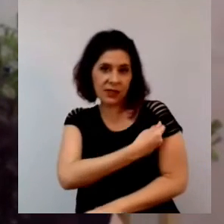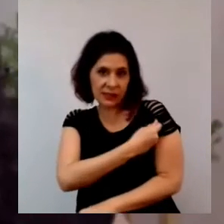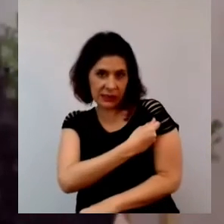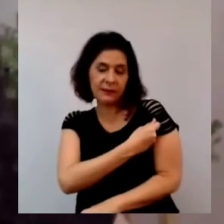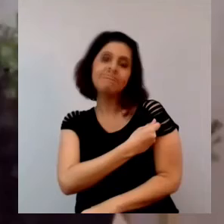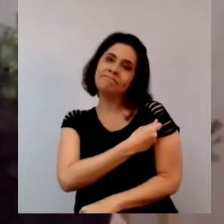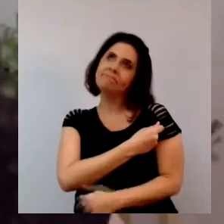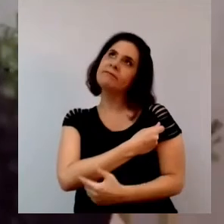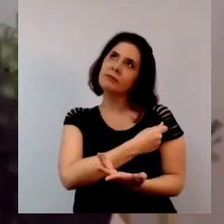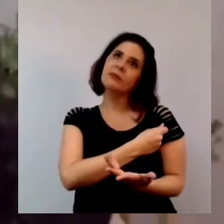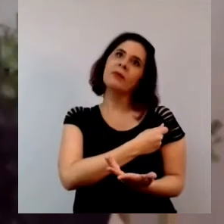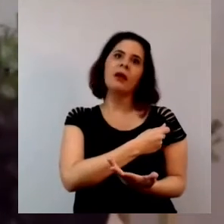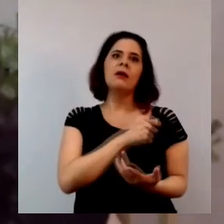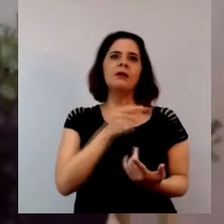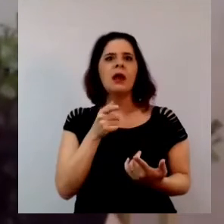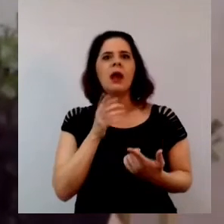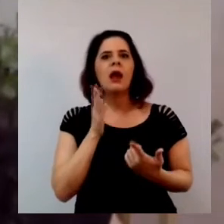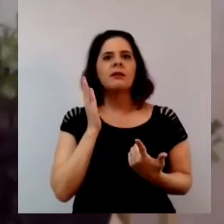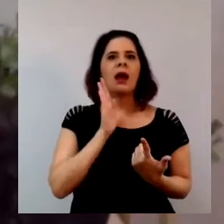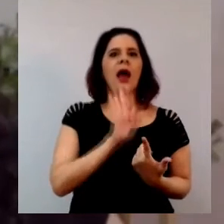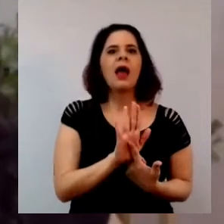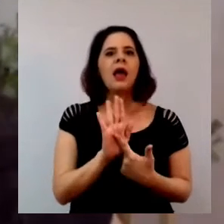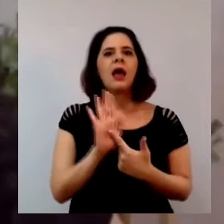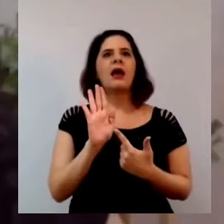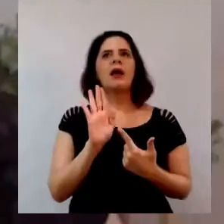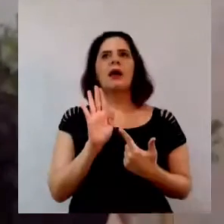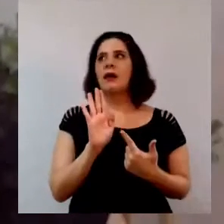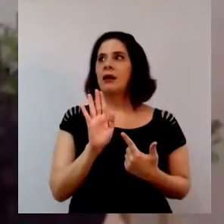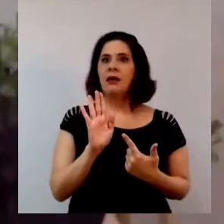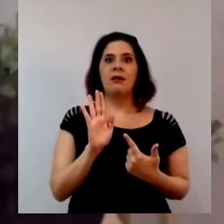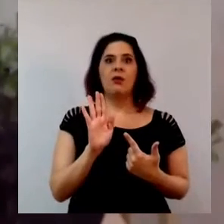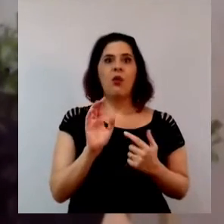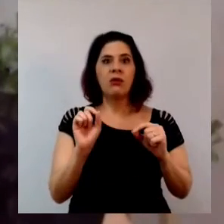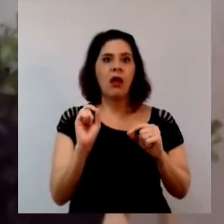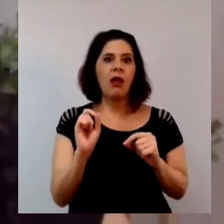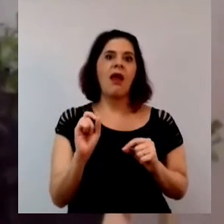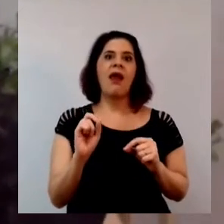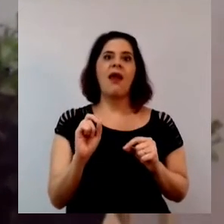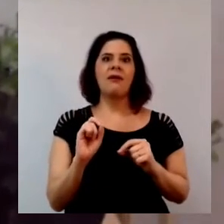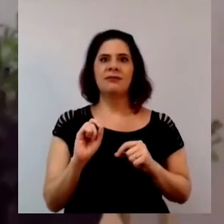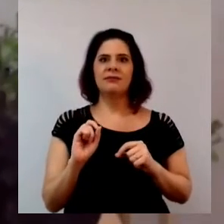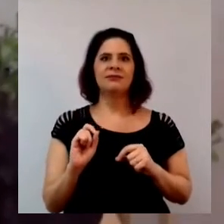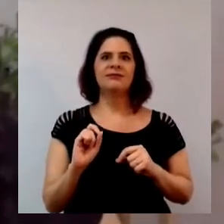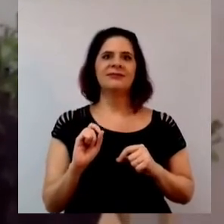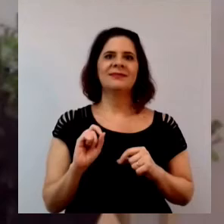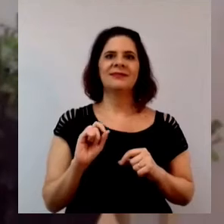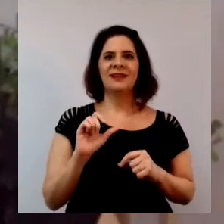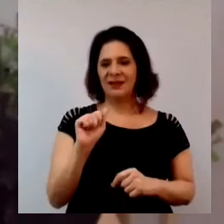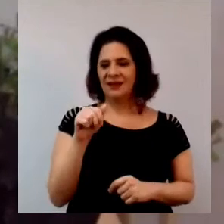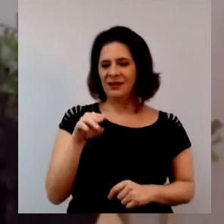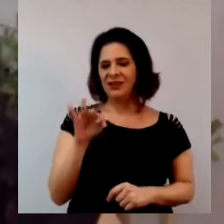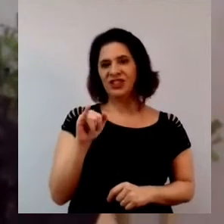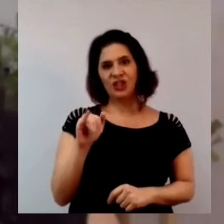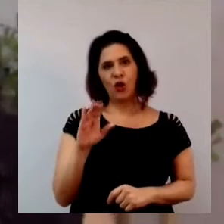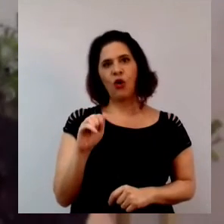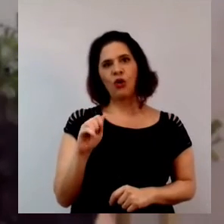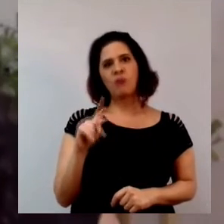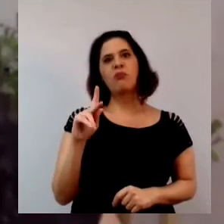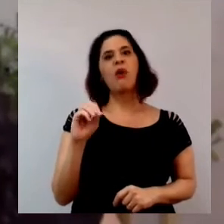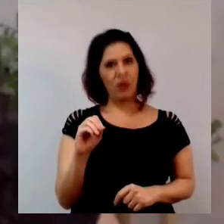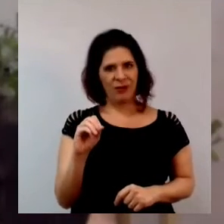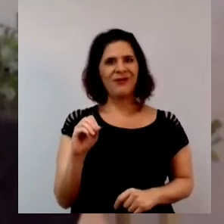exposto a um agente patogênico que você estaria exposto na sua vida normal, na sua vida comum, então